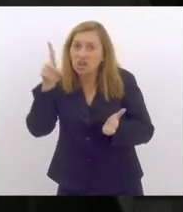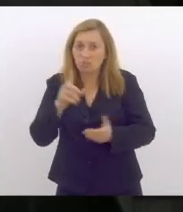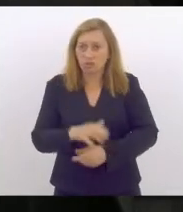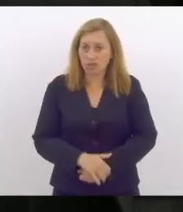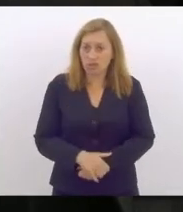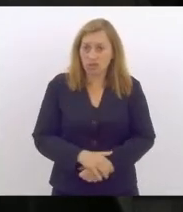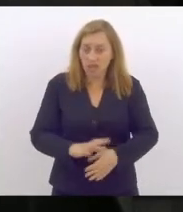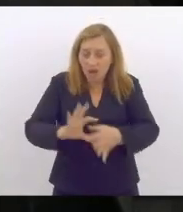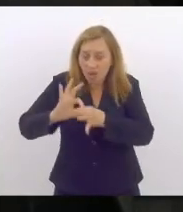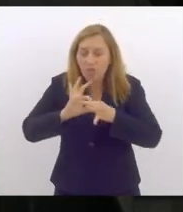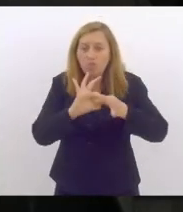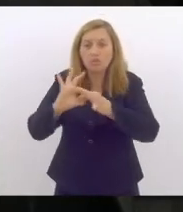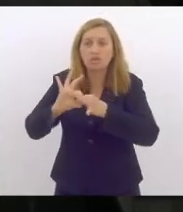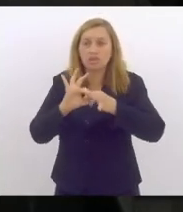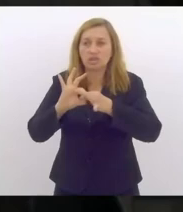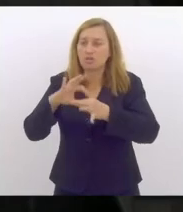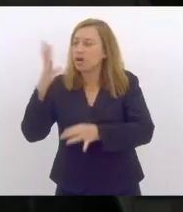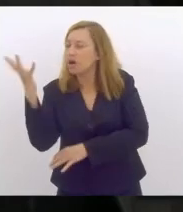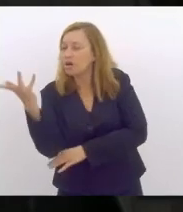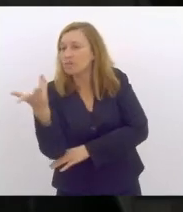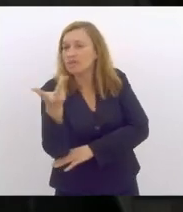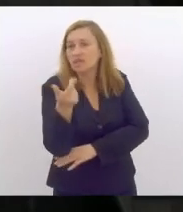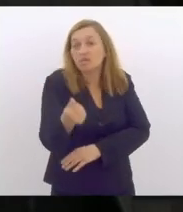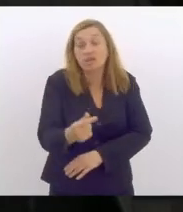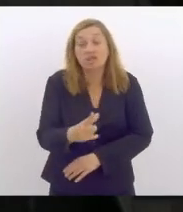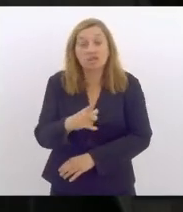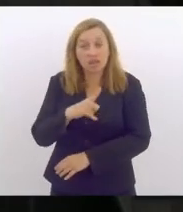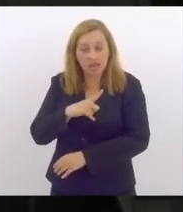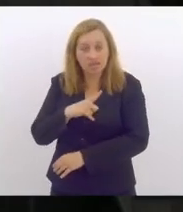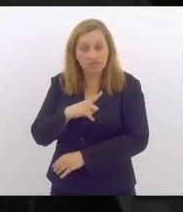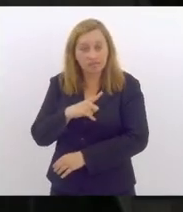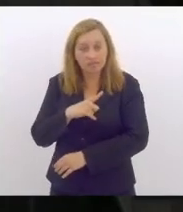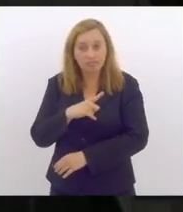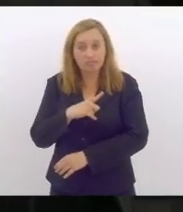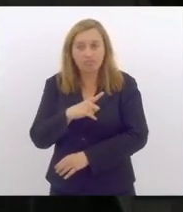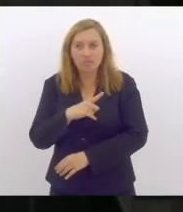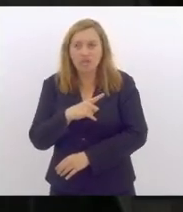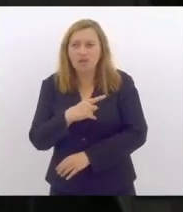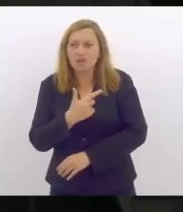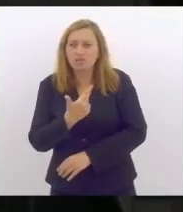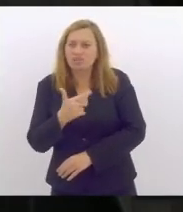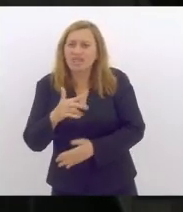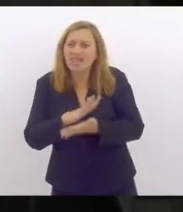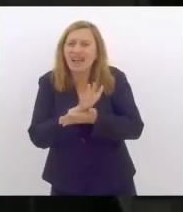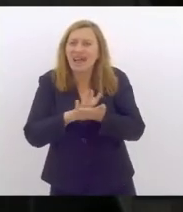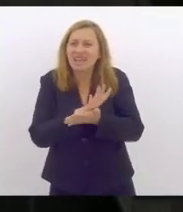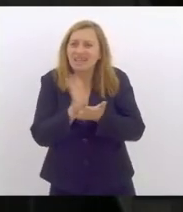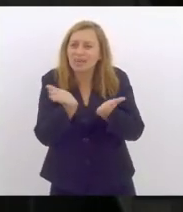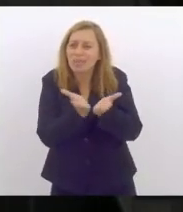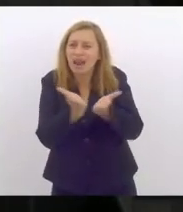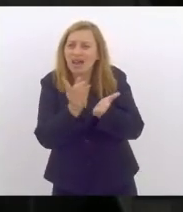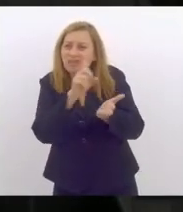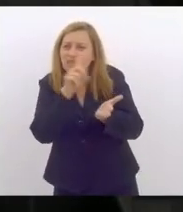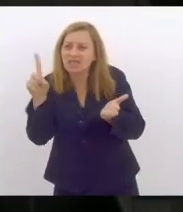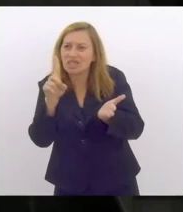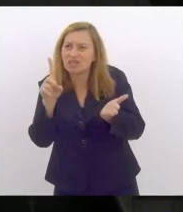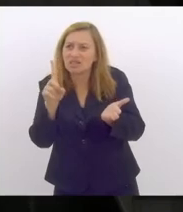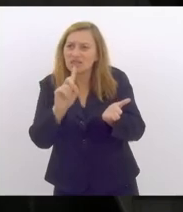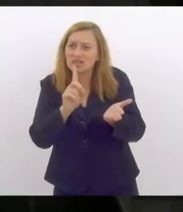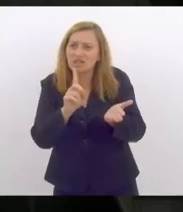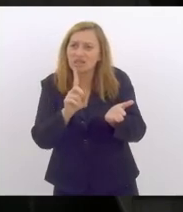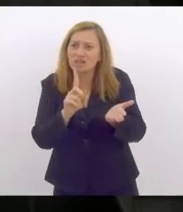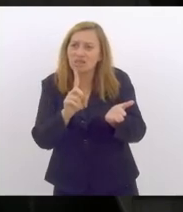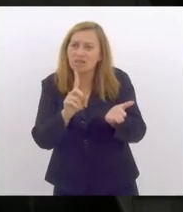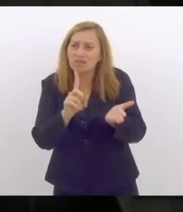A harmonia ambiental que tem que existir. Não tem nada na Bíblia que não seja de